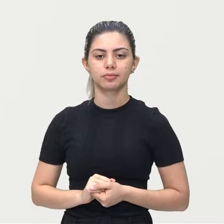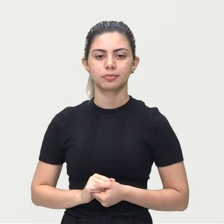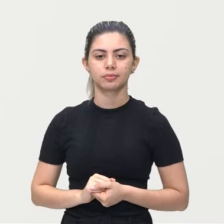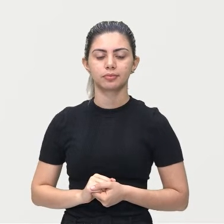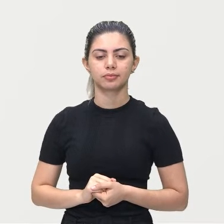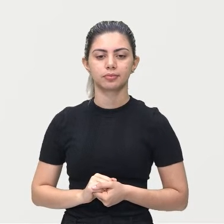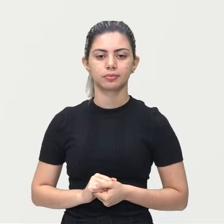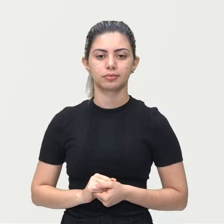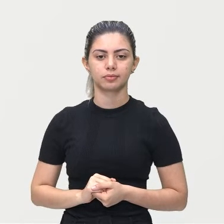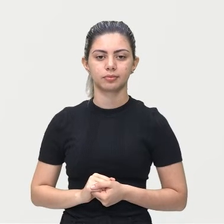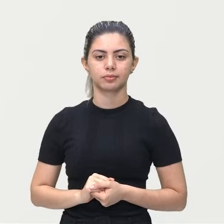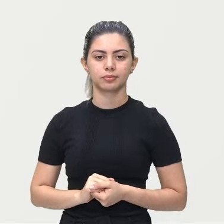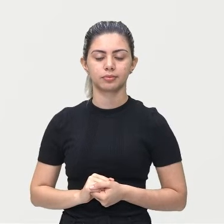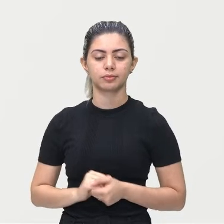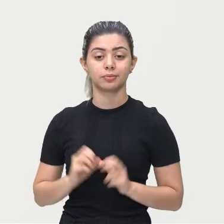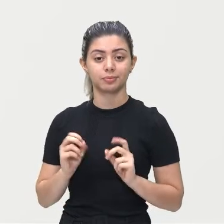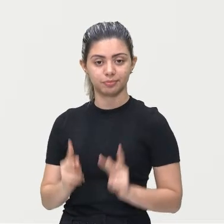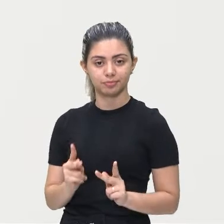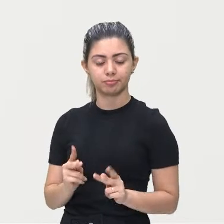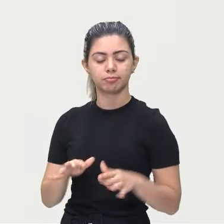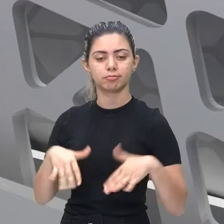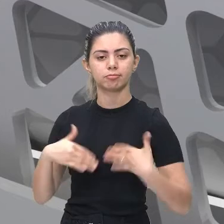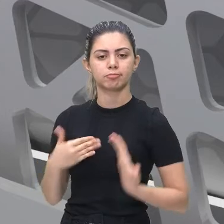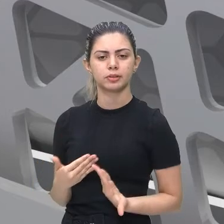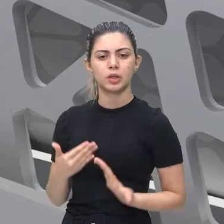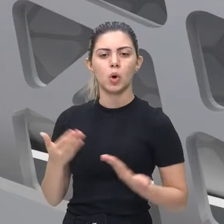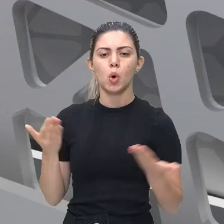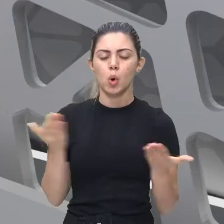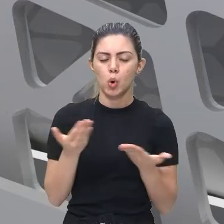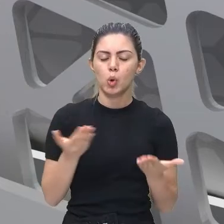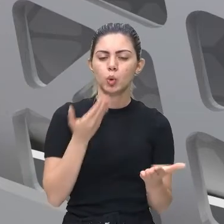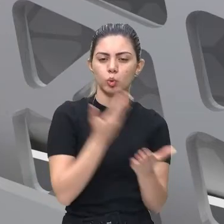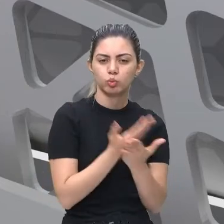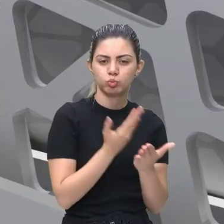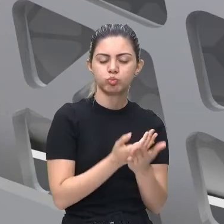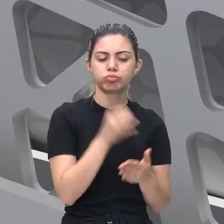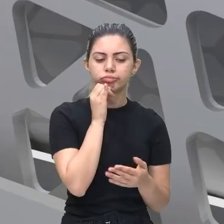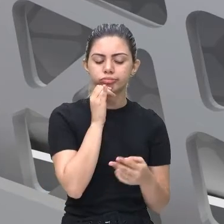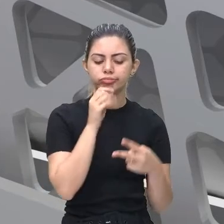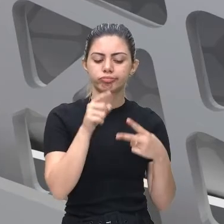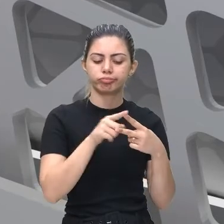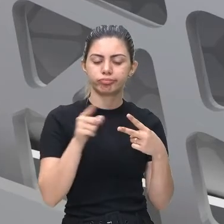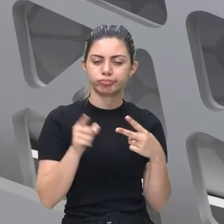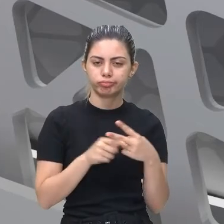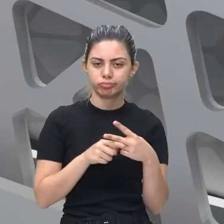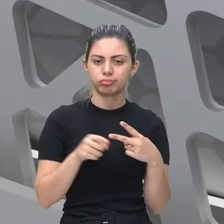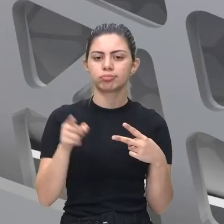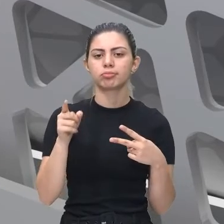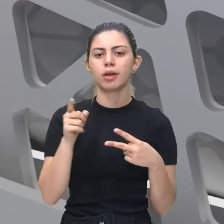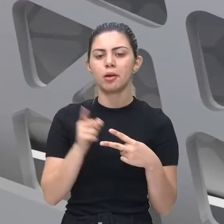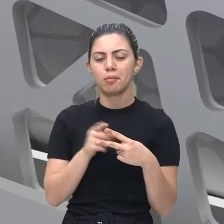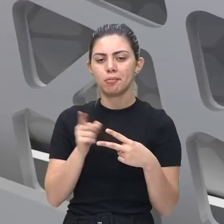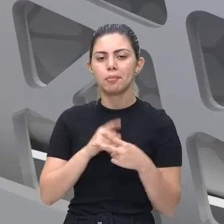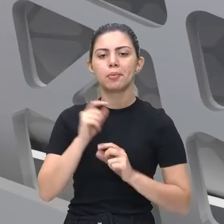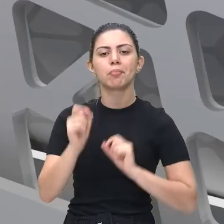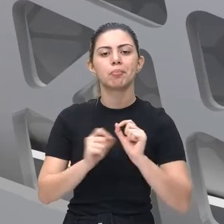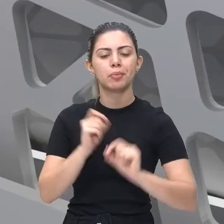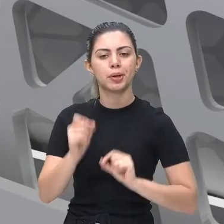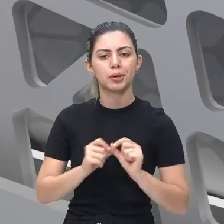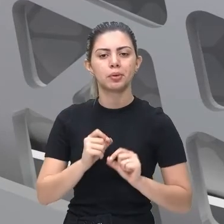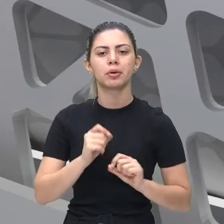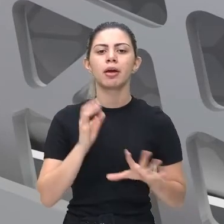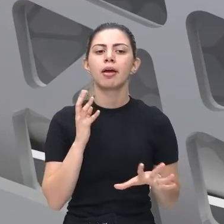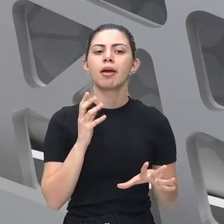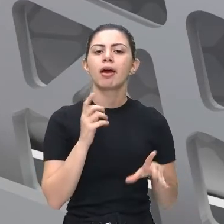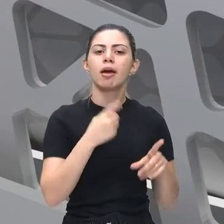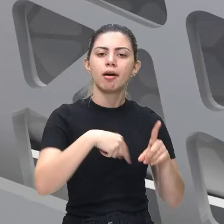na forma decimal, beleza? Então, nós vimos 2 exemplos. Quais foram os 2 exemplos? Trabalhamos com